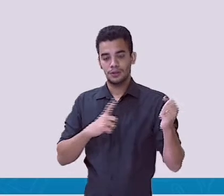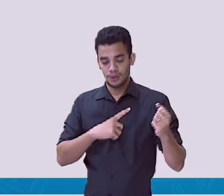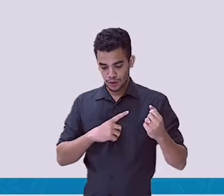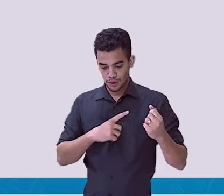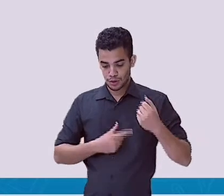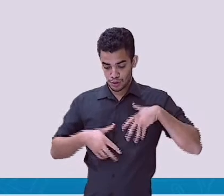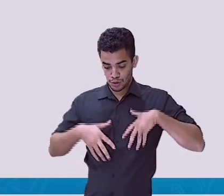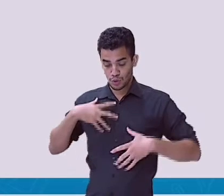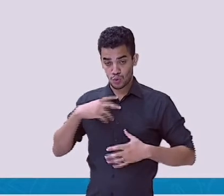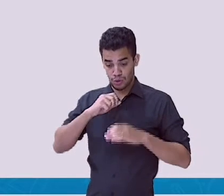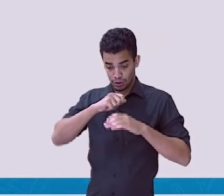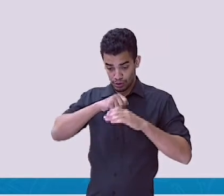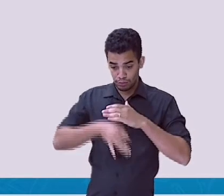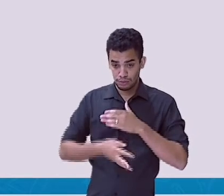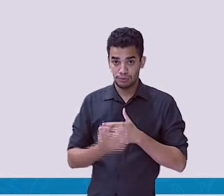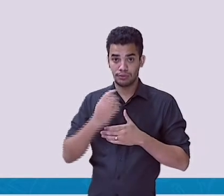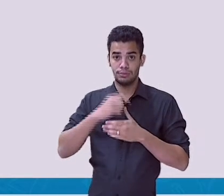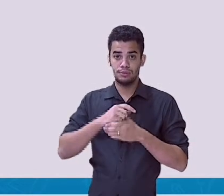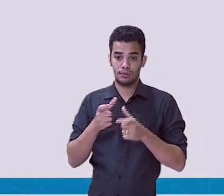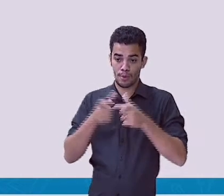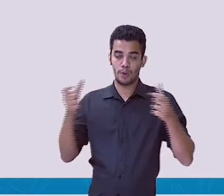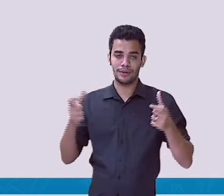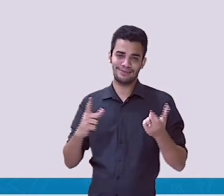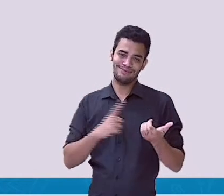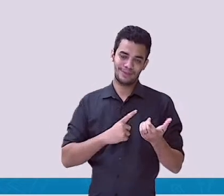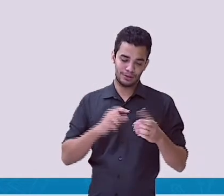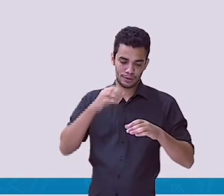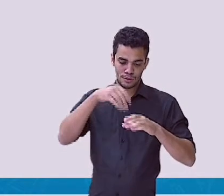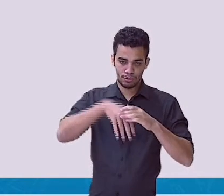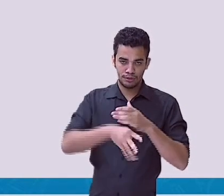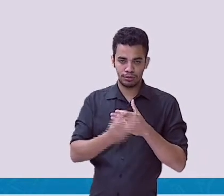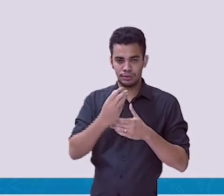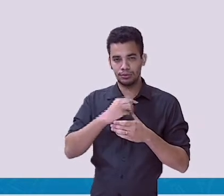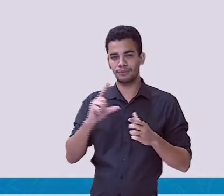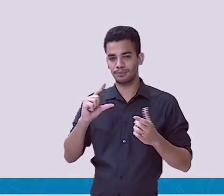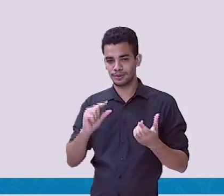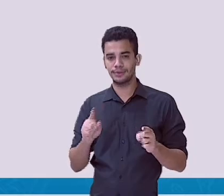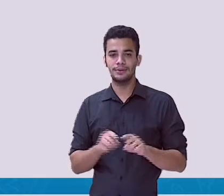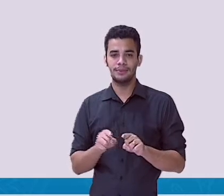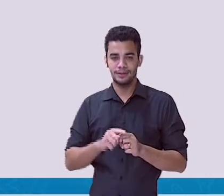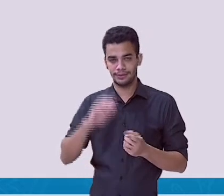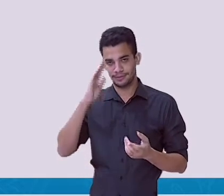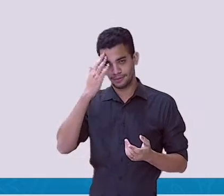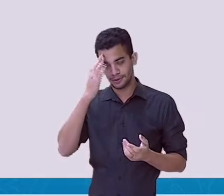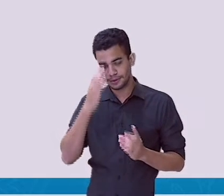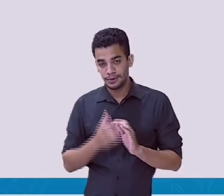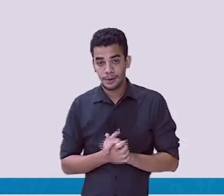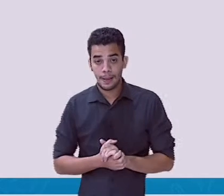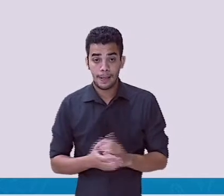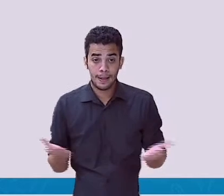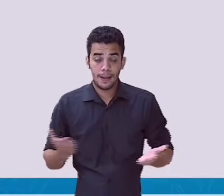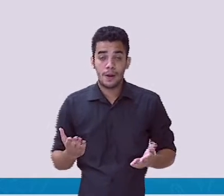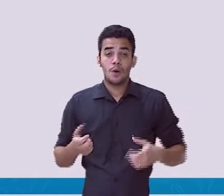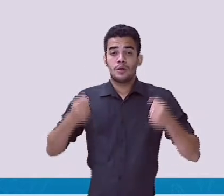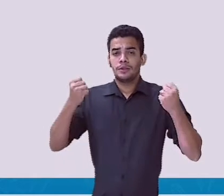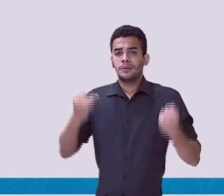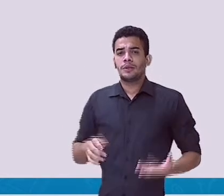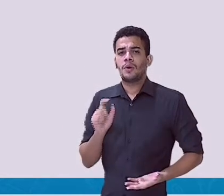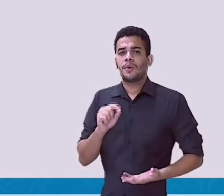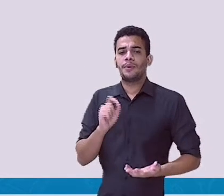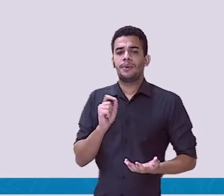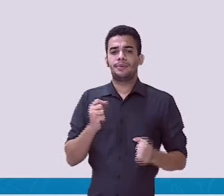grande circulação, ok? Vamos lá. Como que são as estruturas do sangue, então? Então,